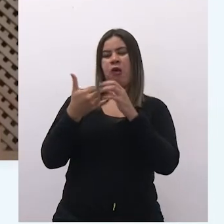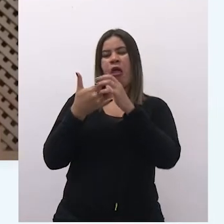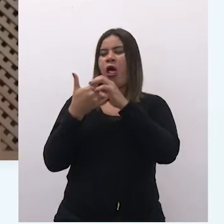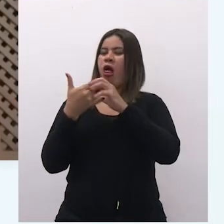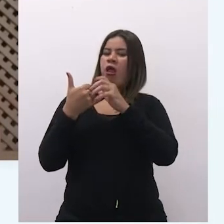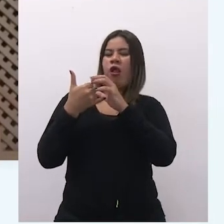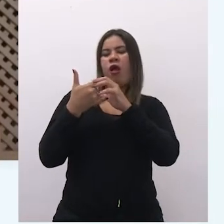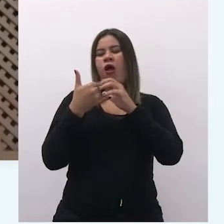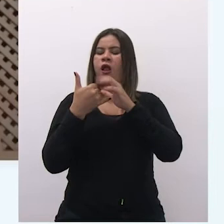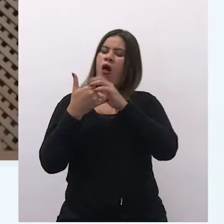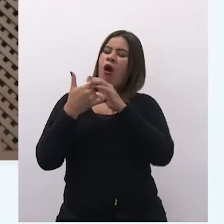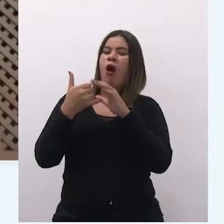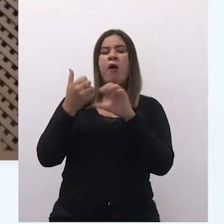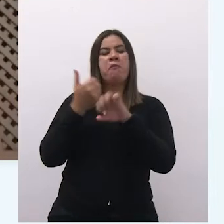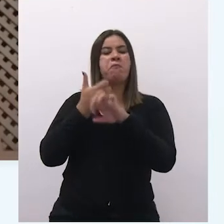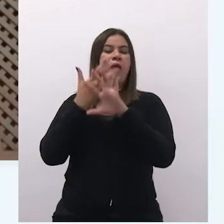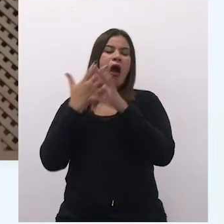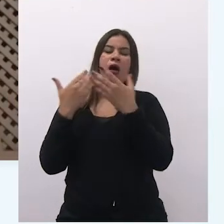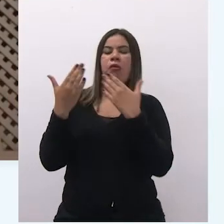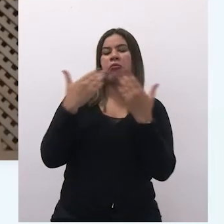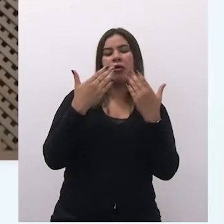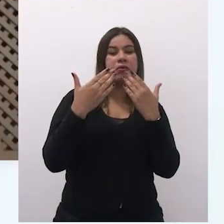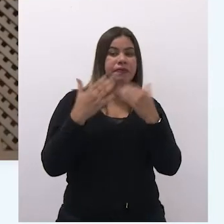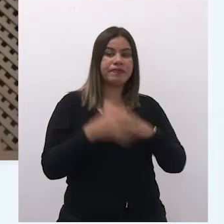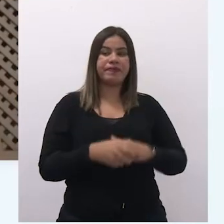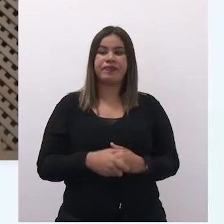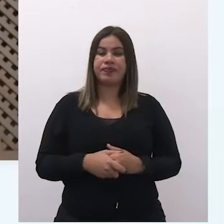com os amigos, passou a noite